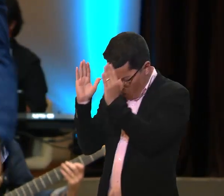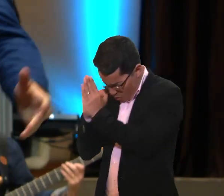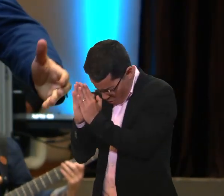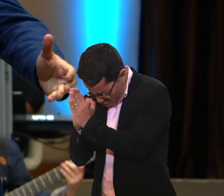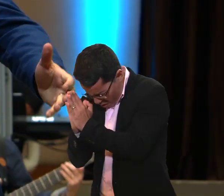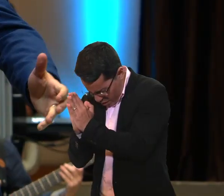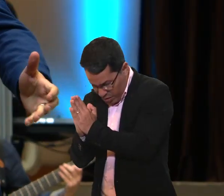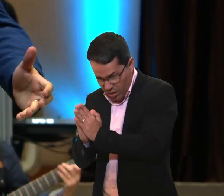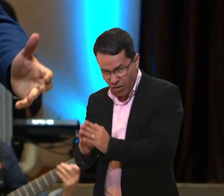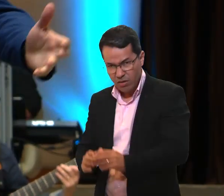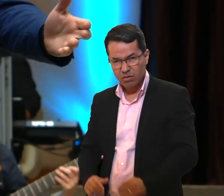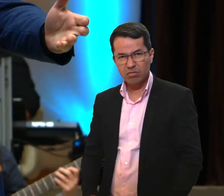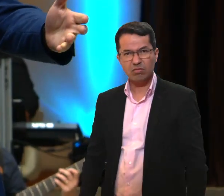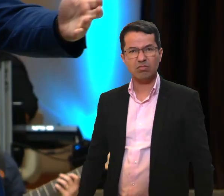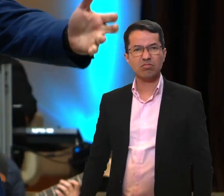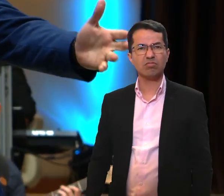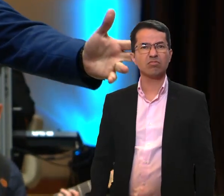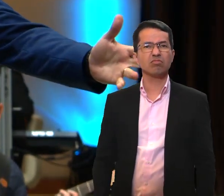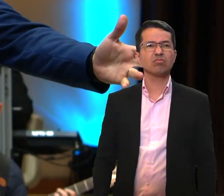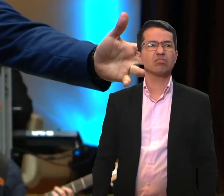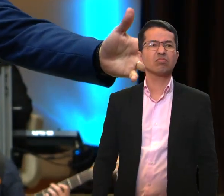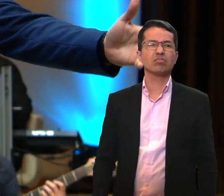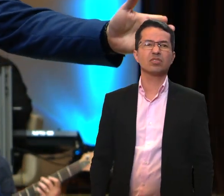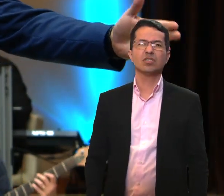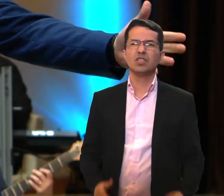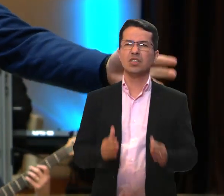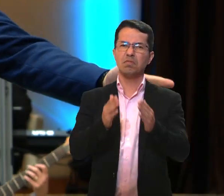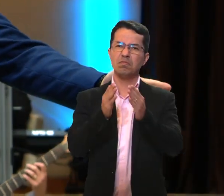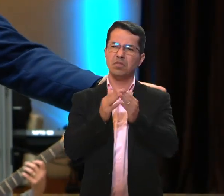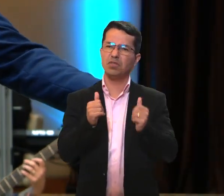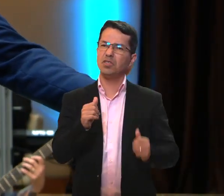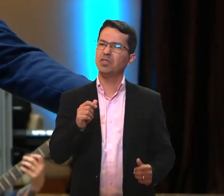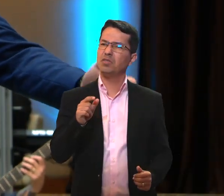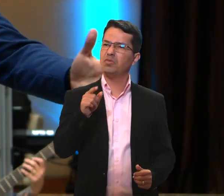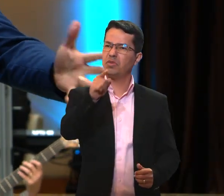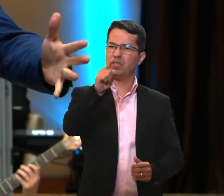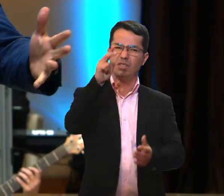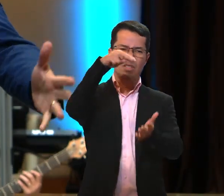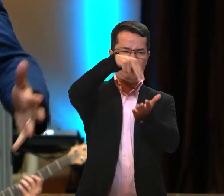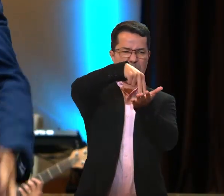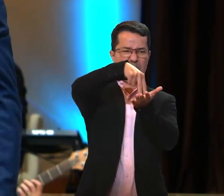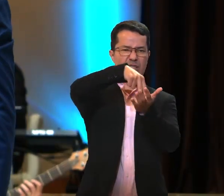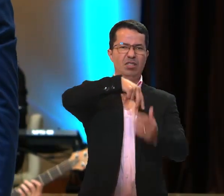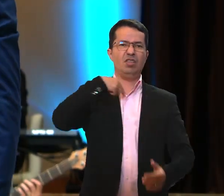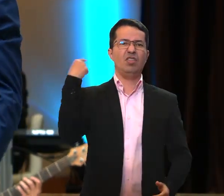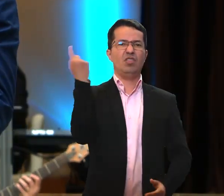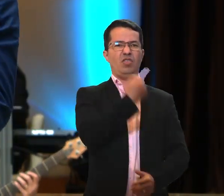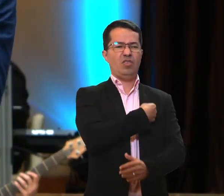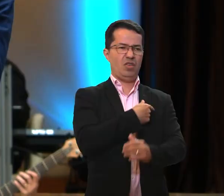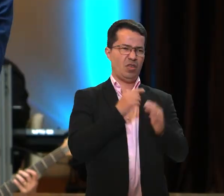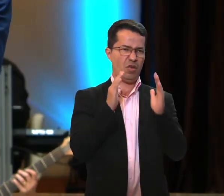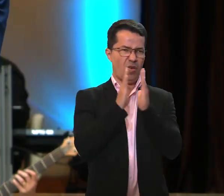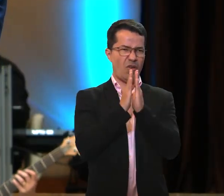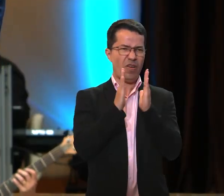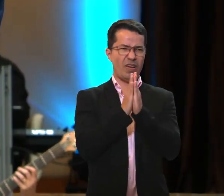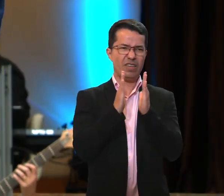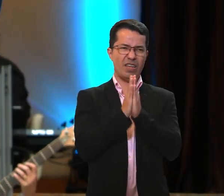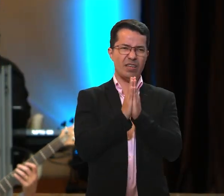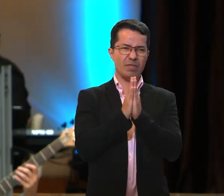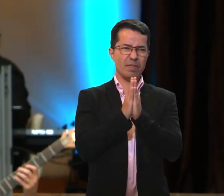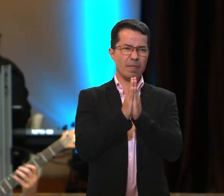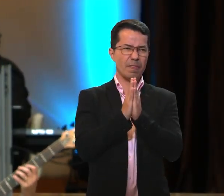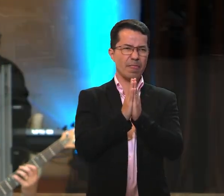Eu não posso terminar esse culto sem pedir para você ficar de pé. Nós vamos clamar, nós vamos orar. Deus vai